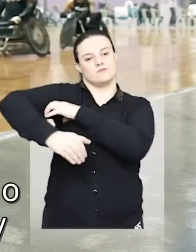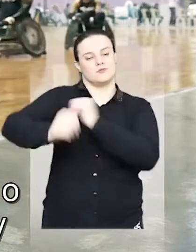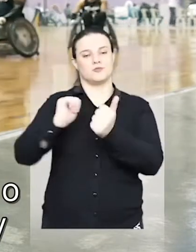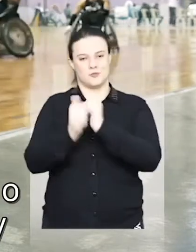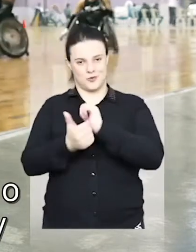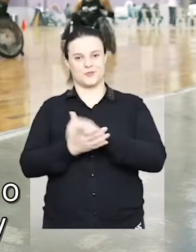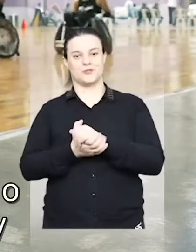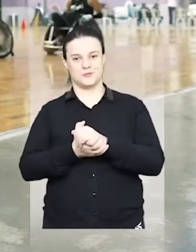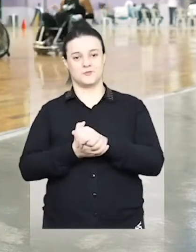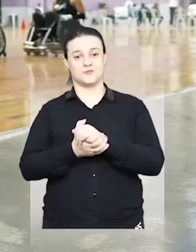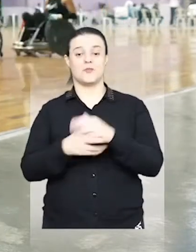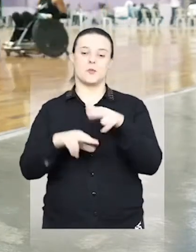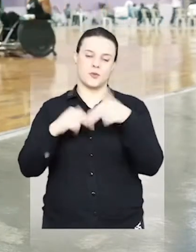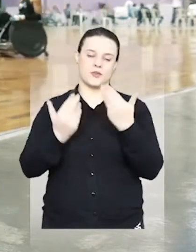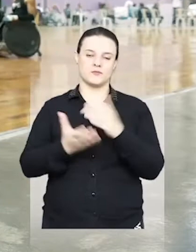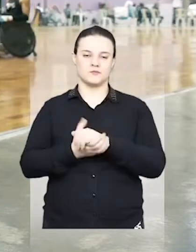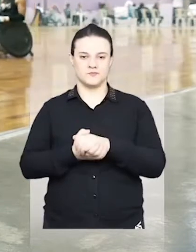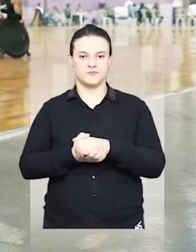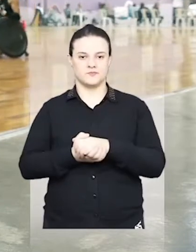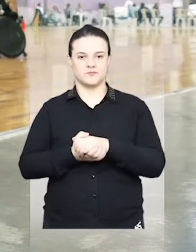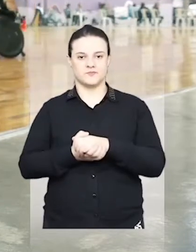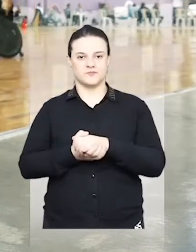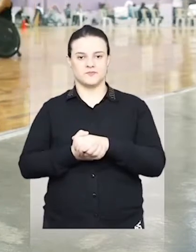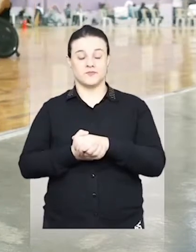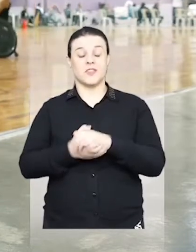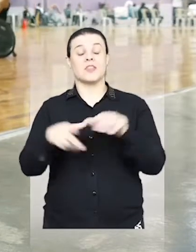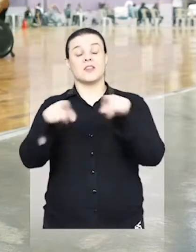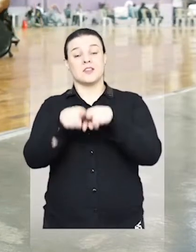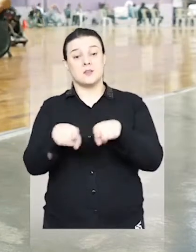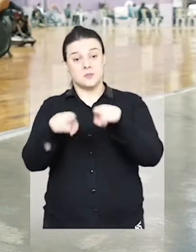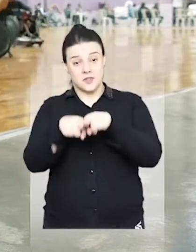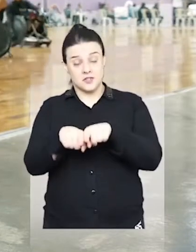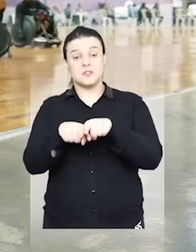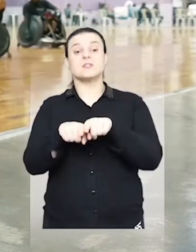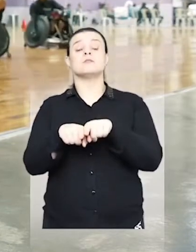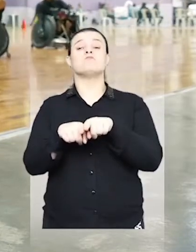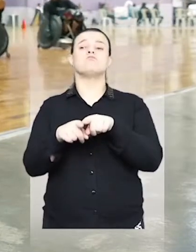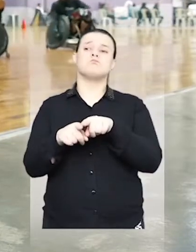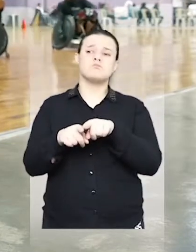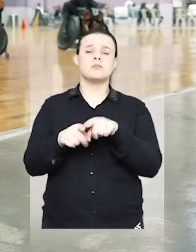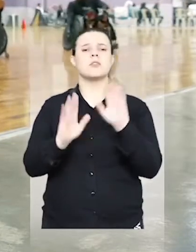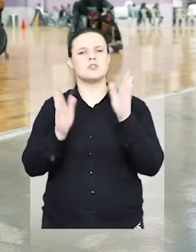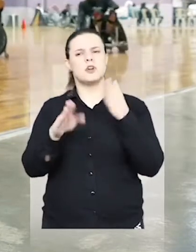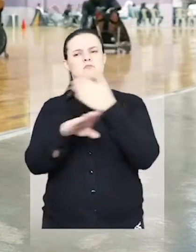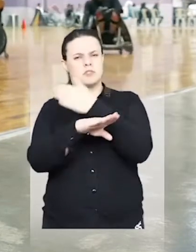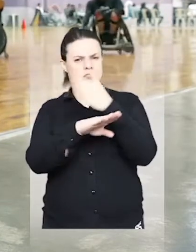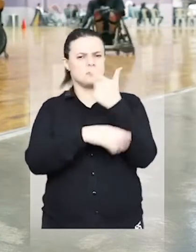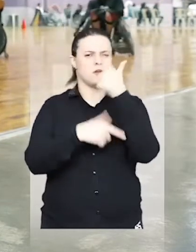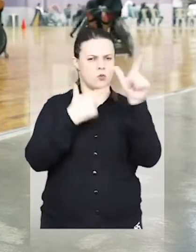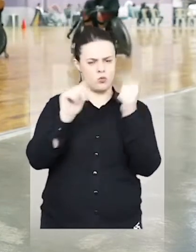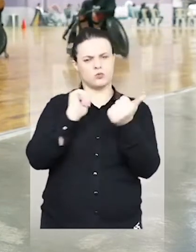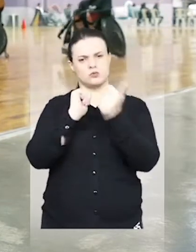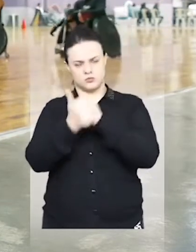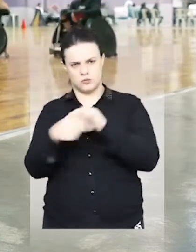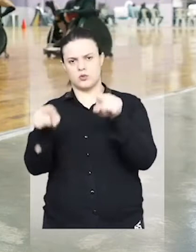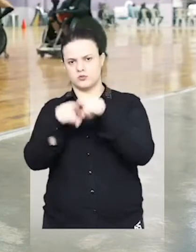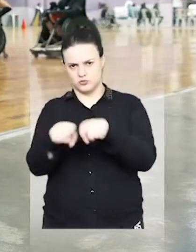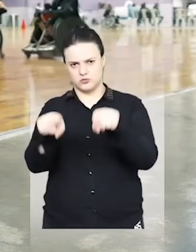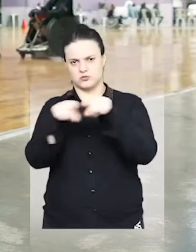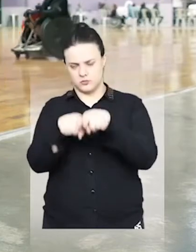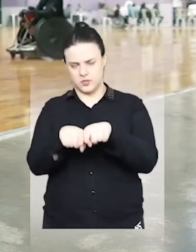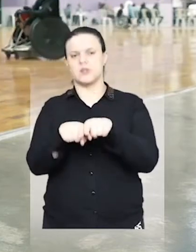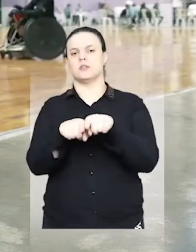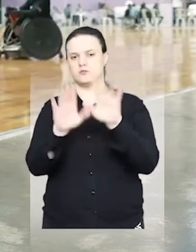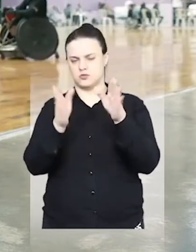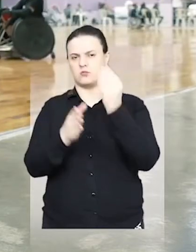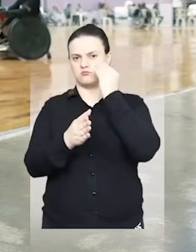assim ao rugby, por conta disso, né? E fora isso, já participei de outras modalidades também, a